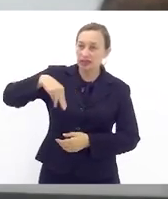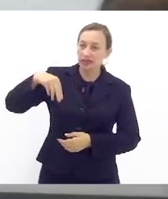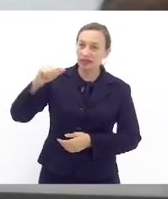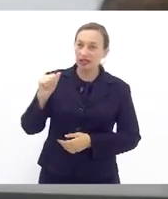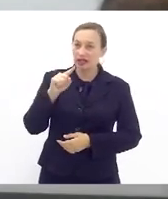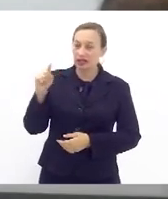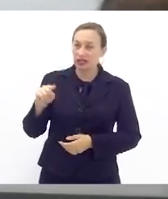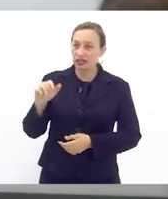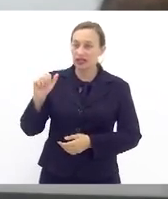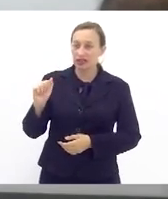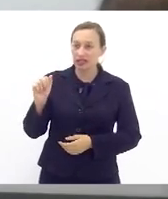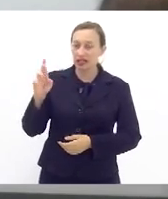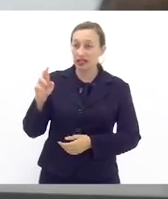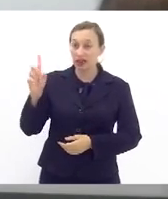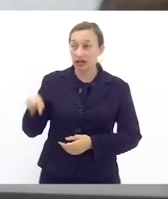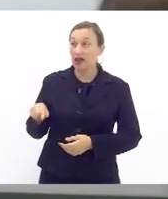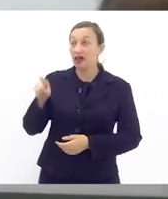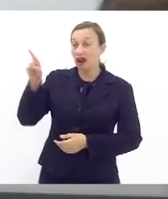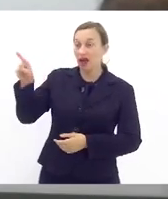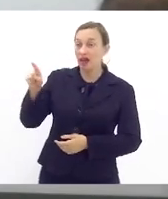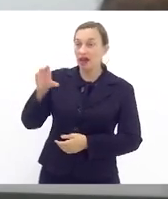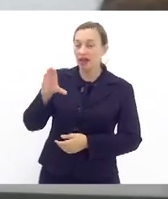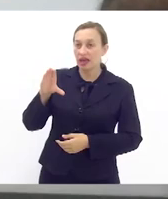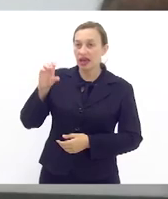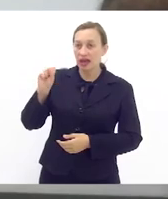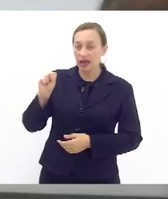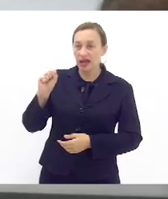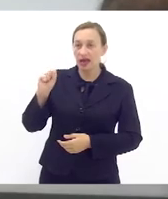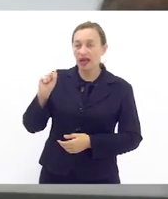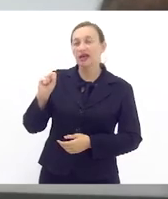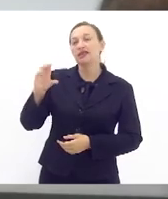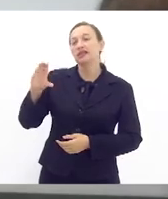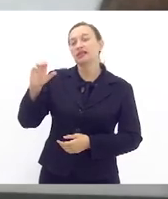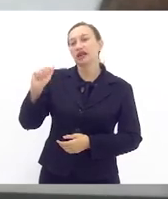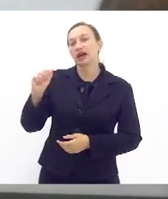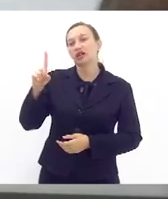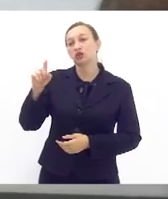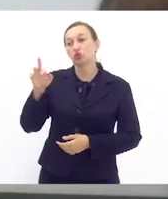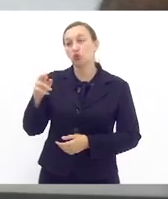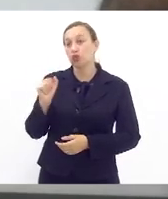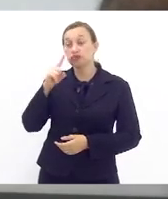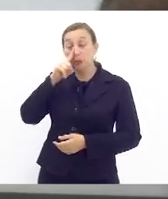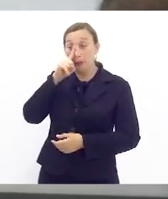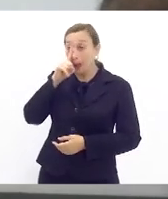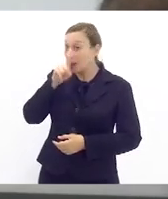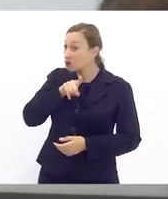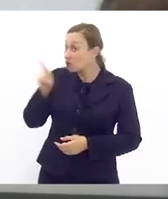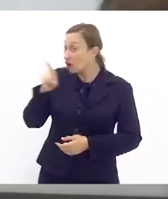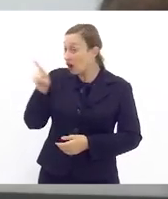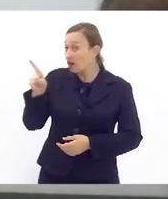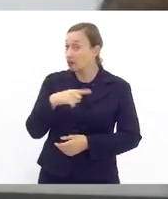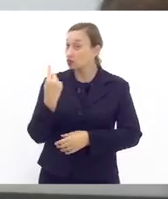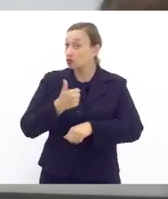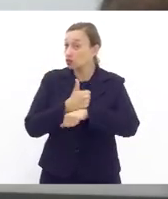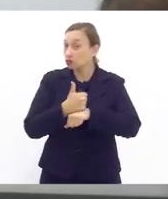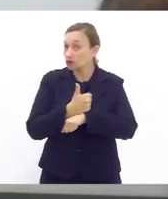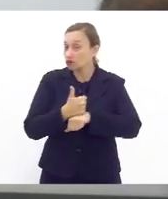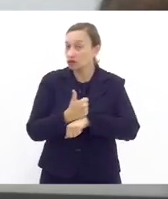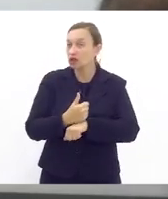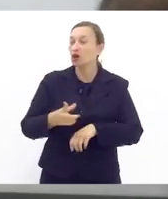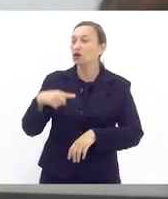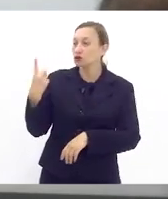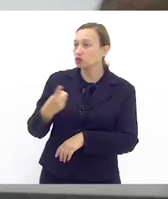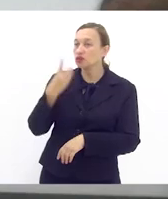que tá um risco iminente para os nossos profissionais dos nossos alunos acho que é da ciência de vocês o Nobre Deputado também